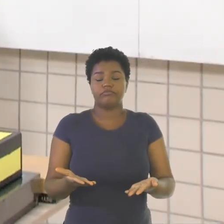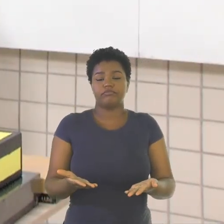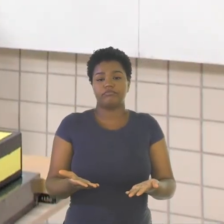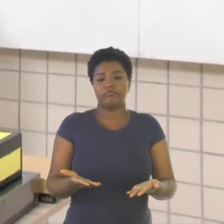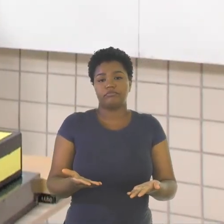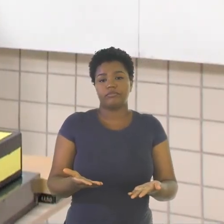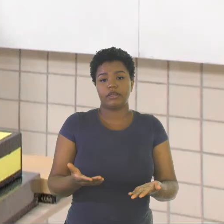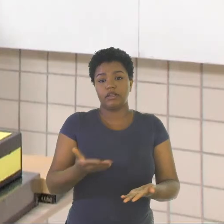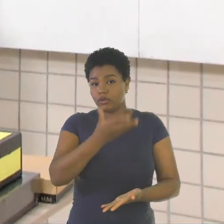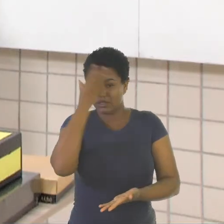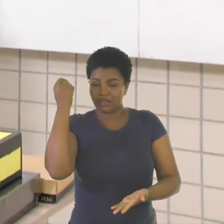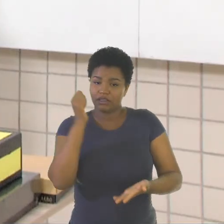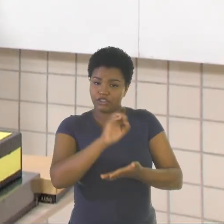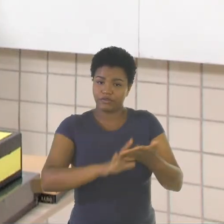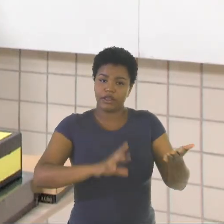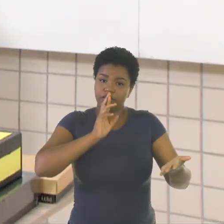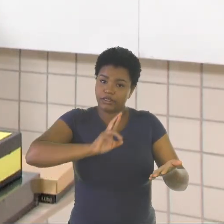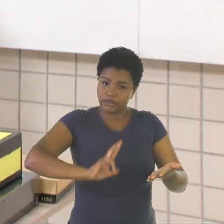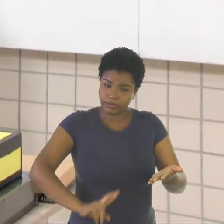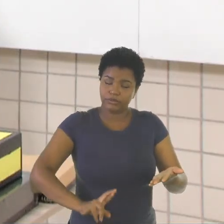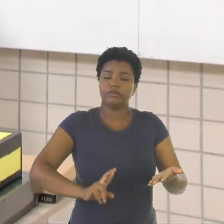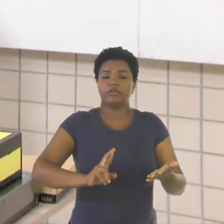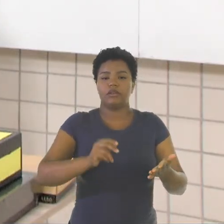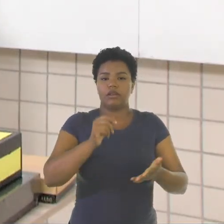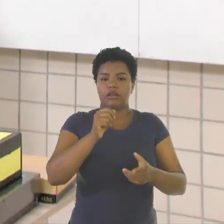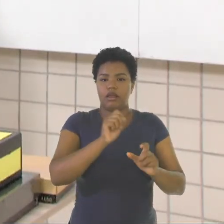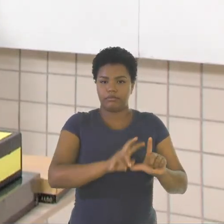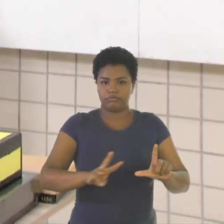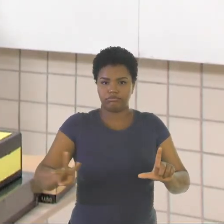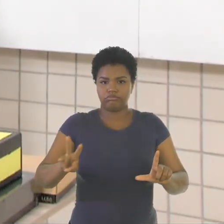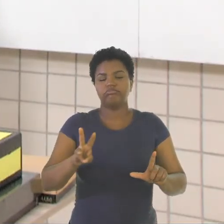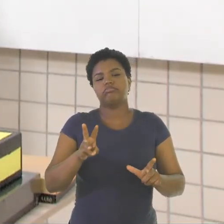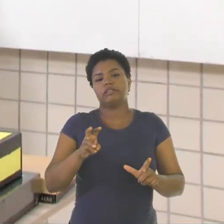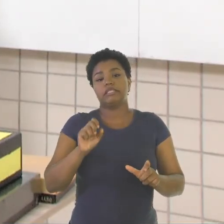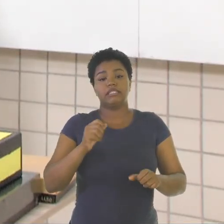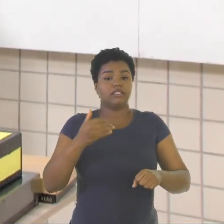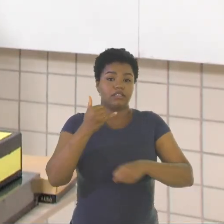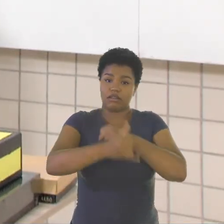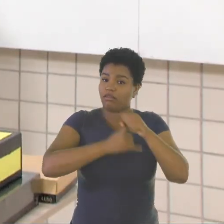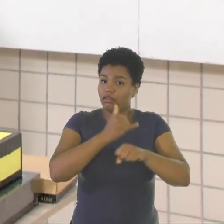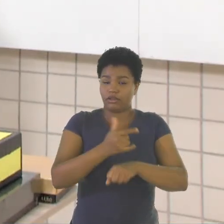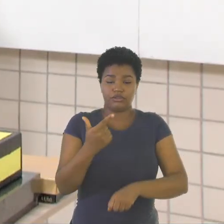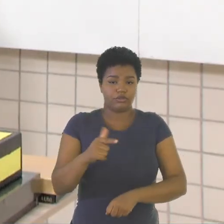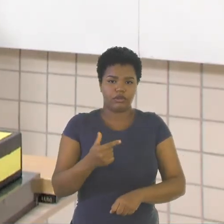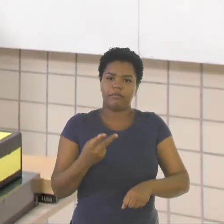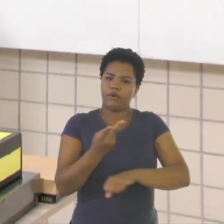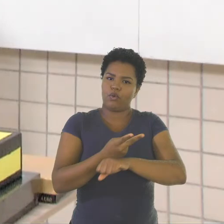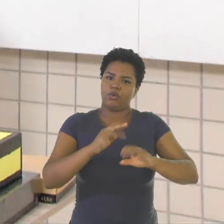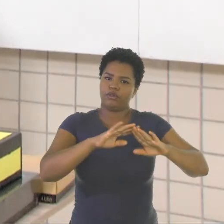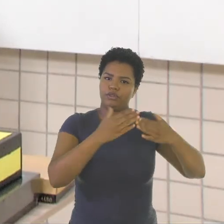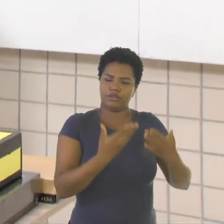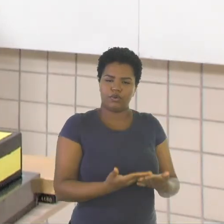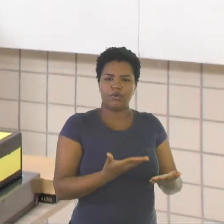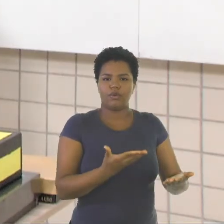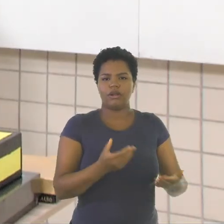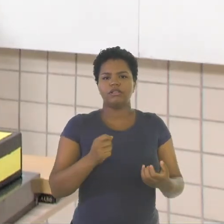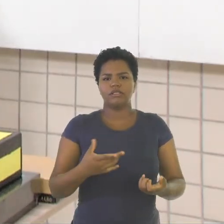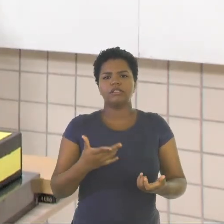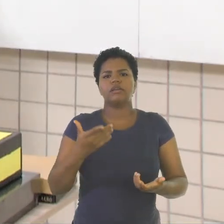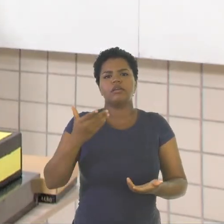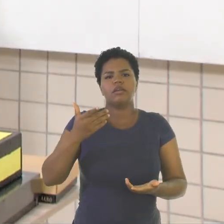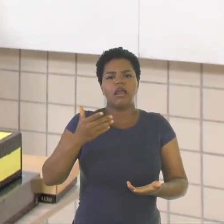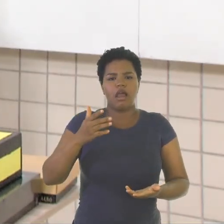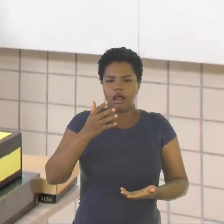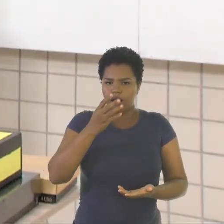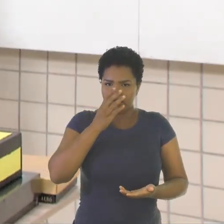na plataforma. Não esqueça, se não tiver acesso à internet, procure a escola. Se quiser assistir a aula novamente para tirar as dúvidas, é só acessar